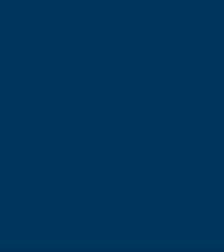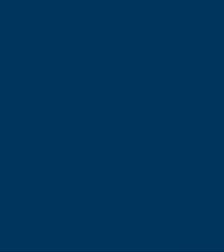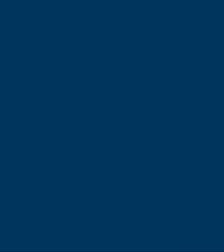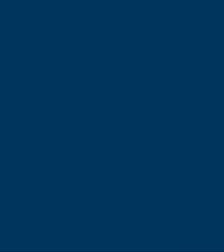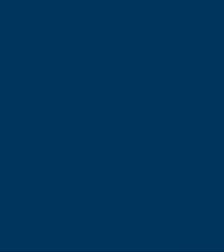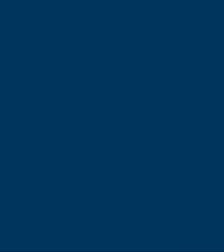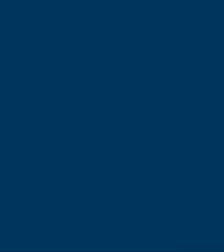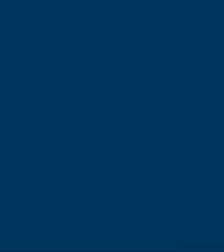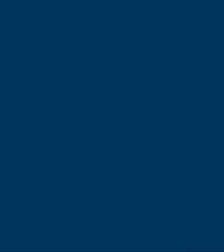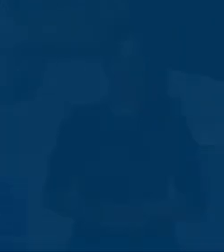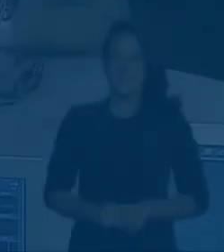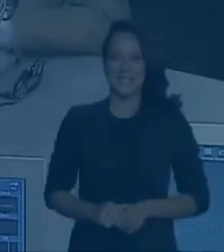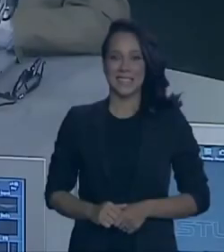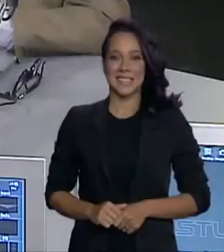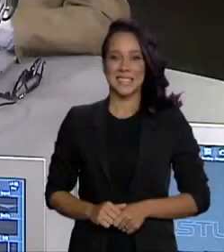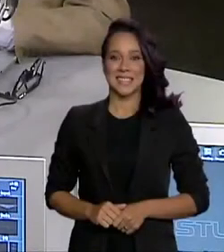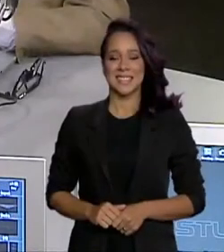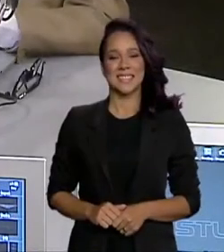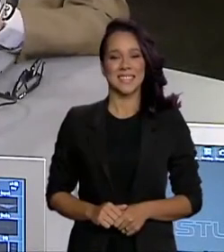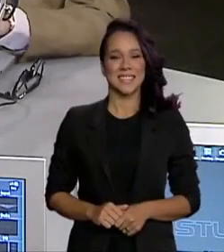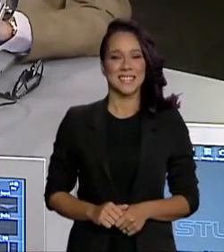Repórter Nacional.